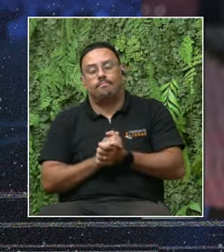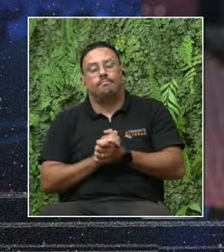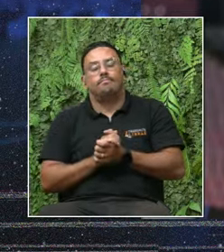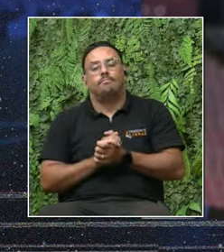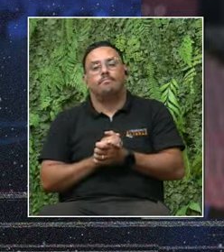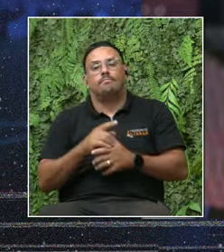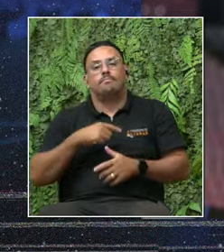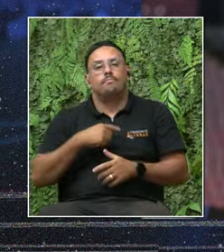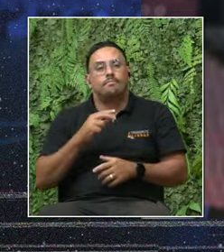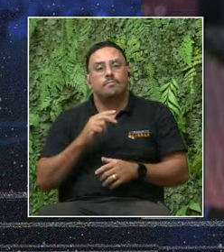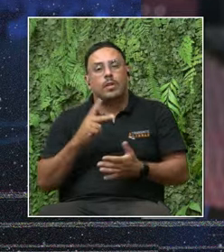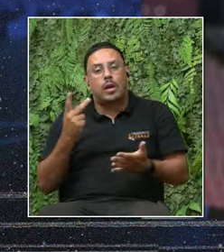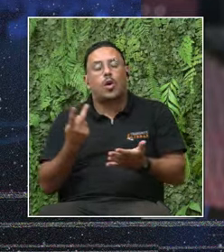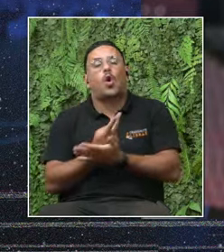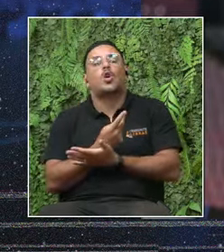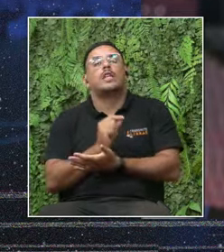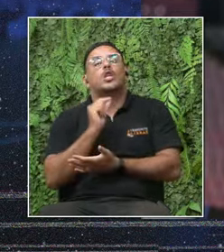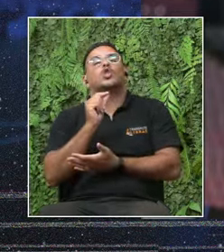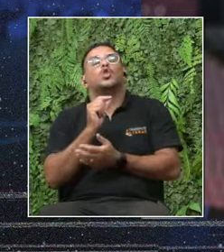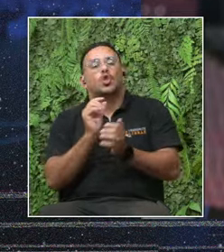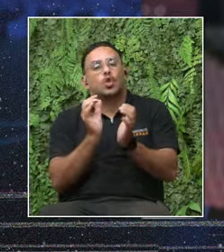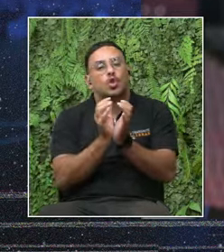Mat che